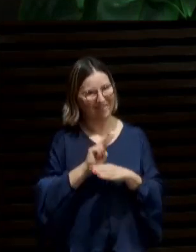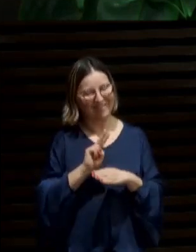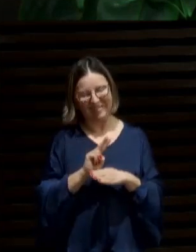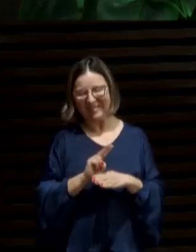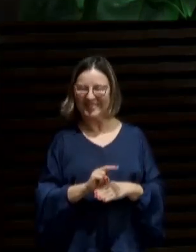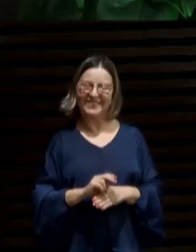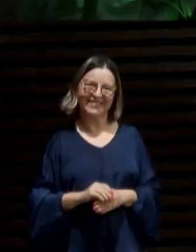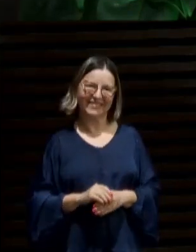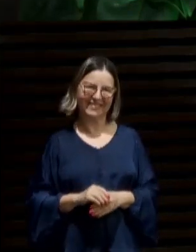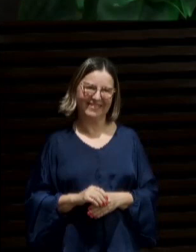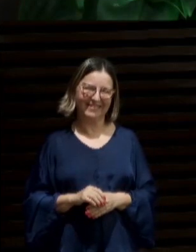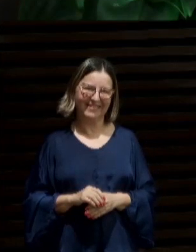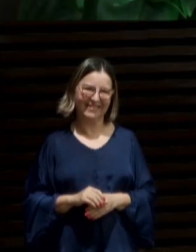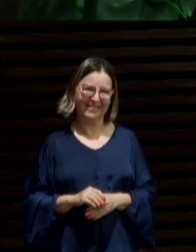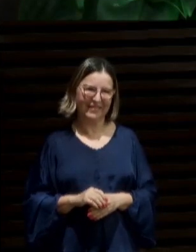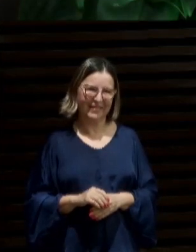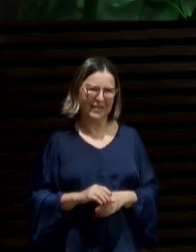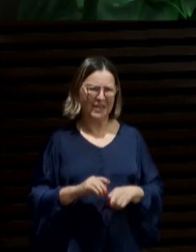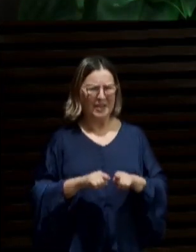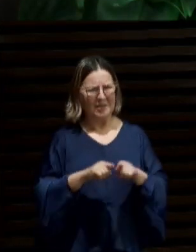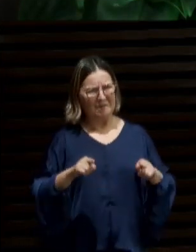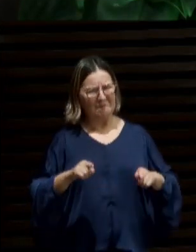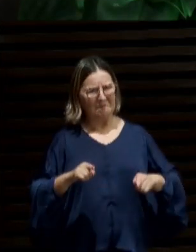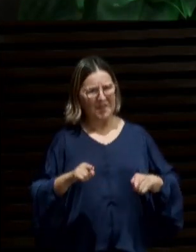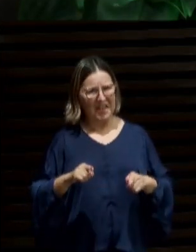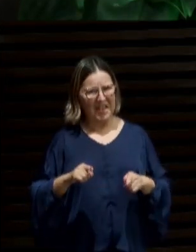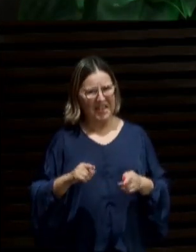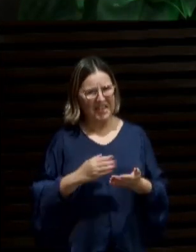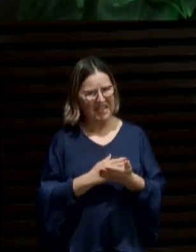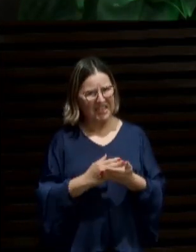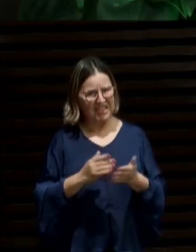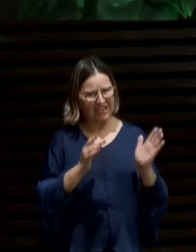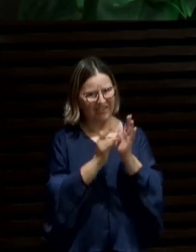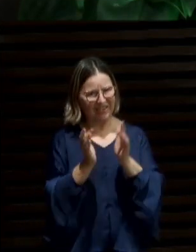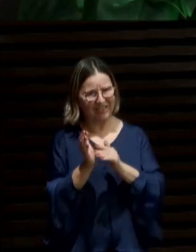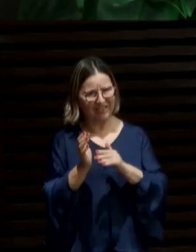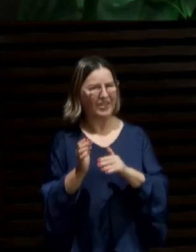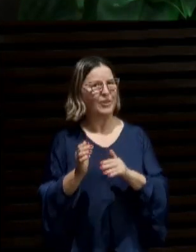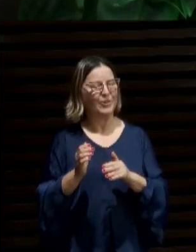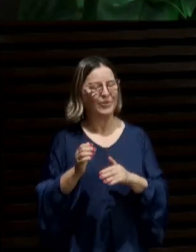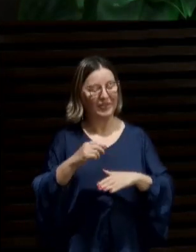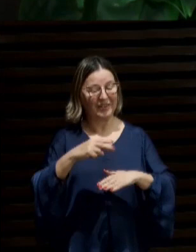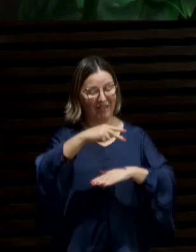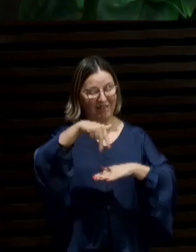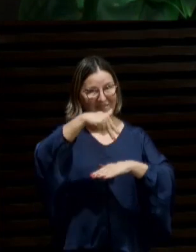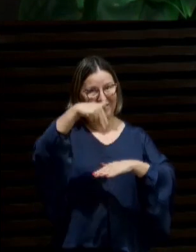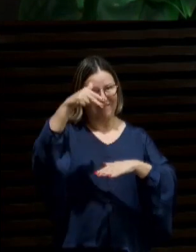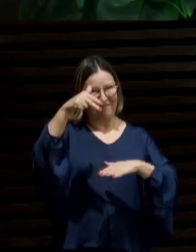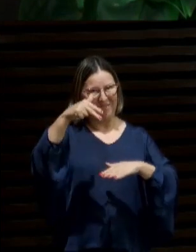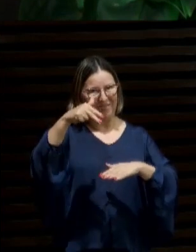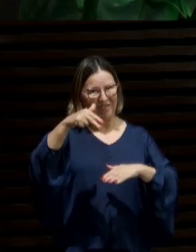Mas desde que mundo é mundo, desde que Jesus saiu, que ele disse que ia voltar e não voltou, já se passaram